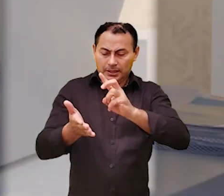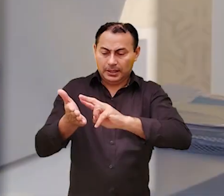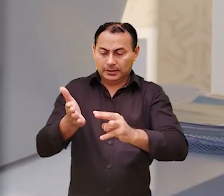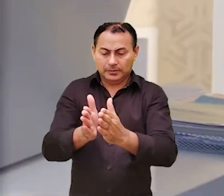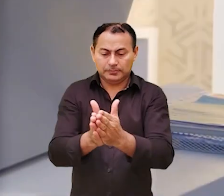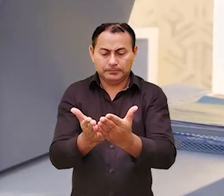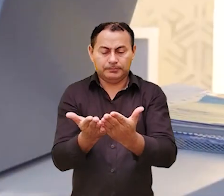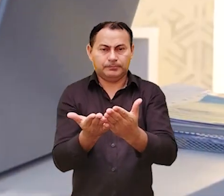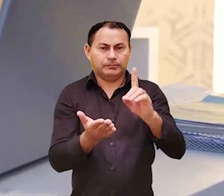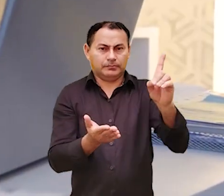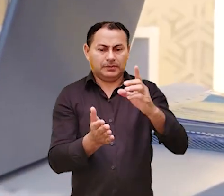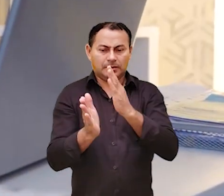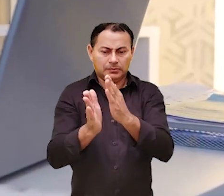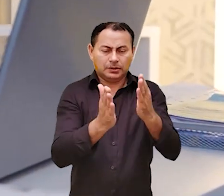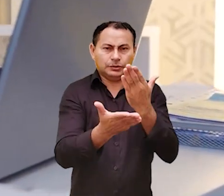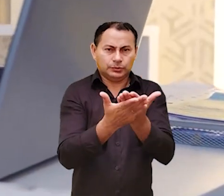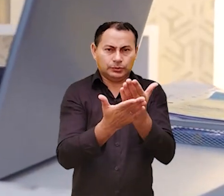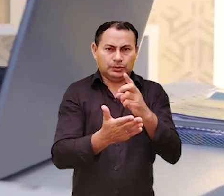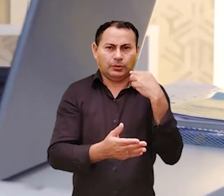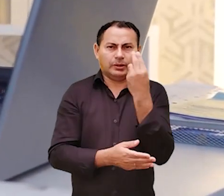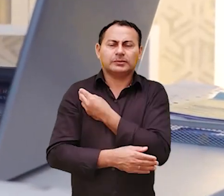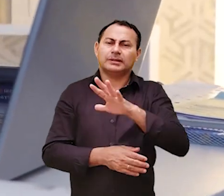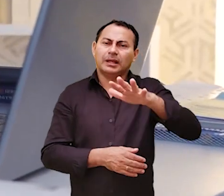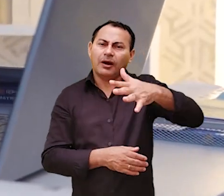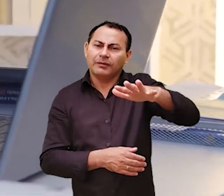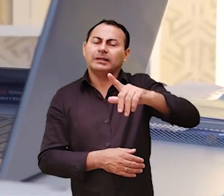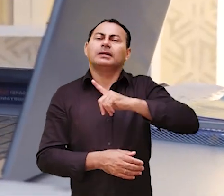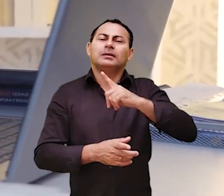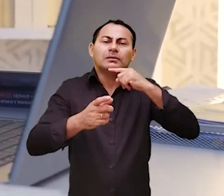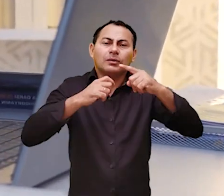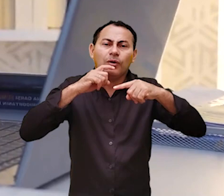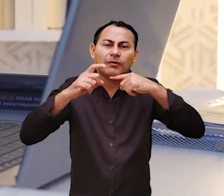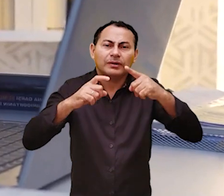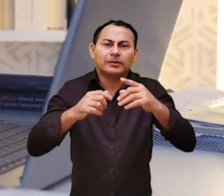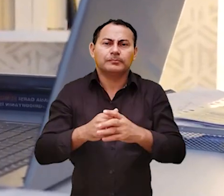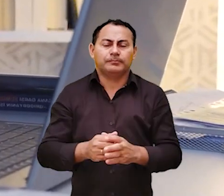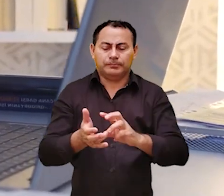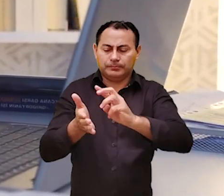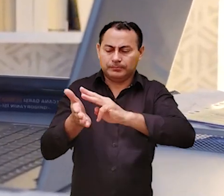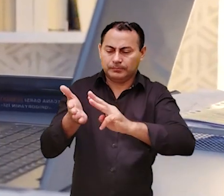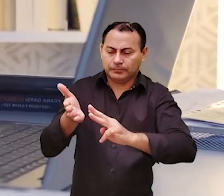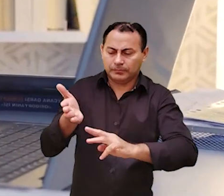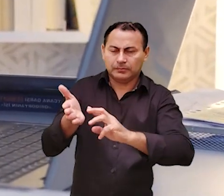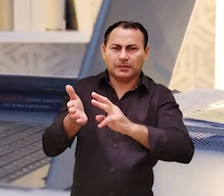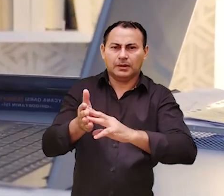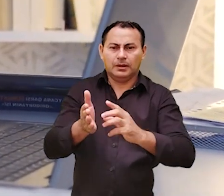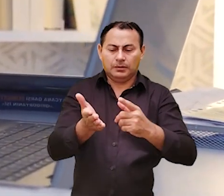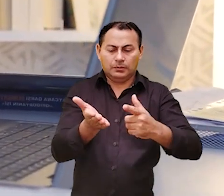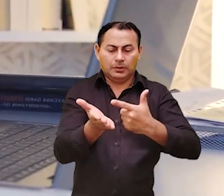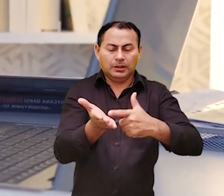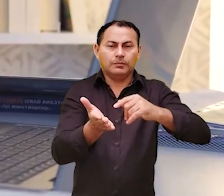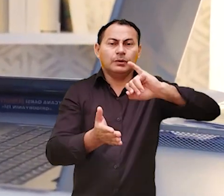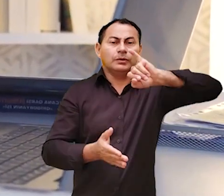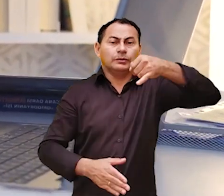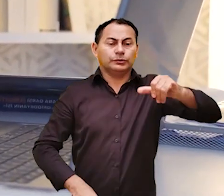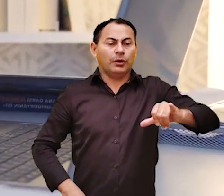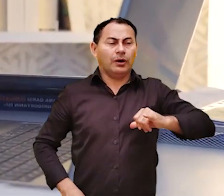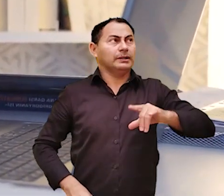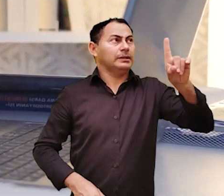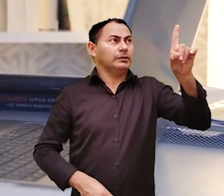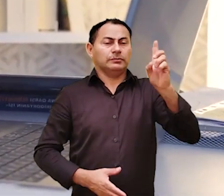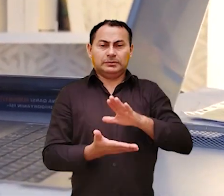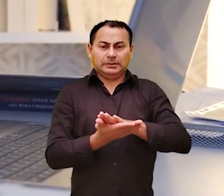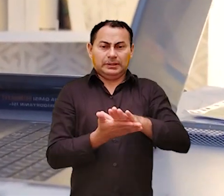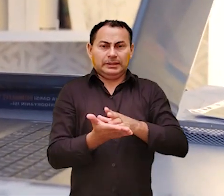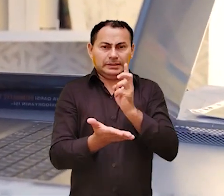você estiver lendo a Bíblia na sequência do nosso estudo, provavelmente tem dúvidas. A mensagem do livro de Jó foi: Deus